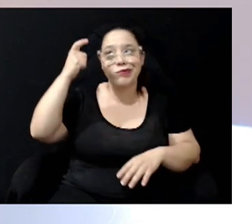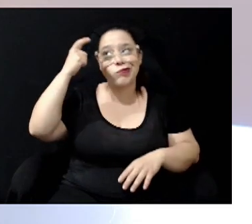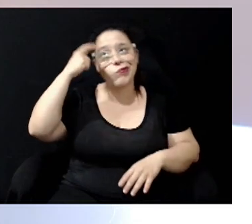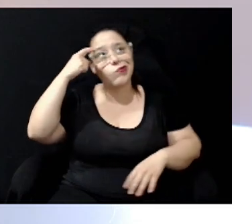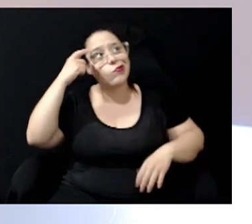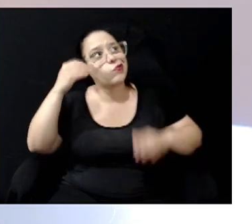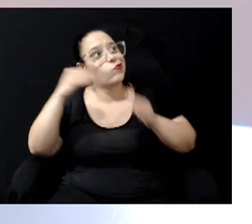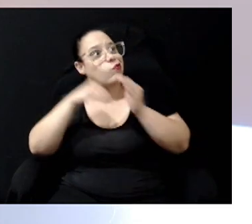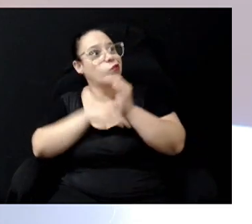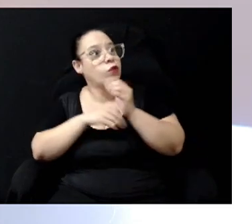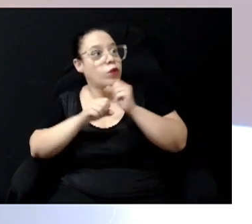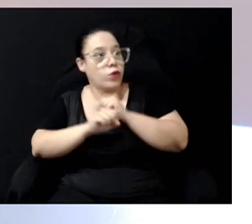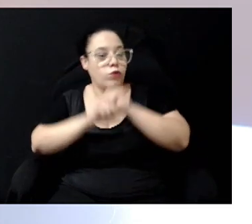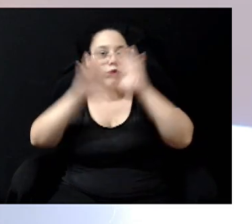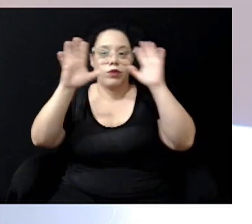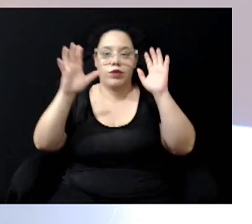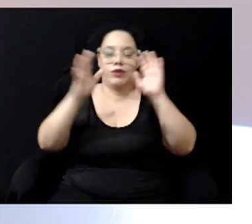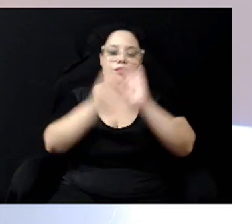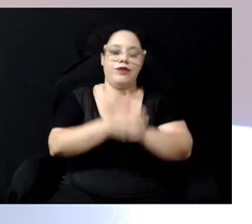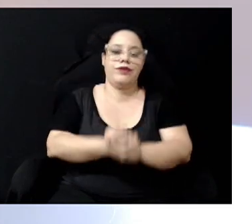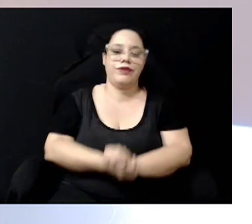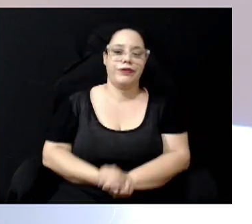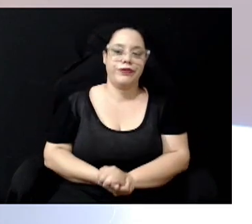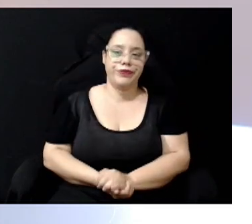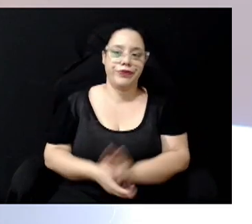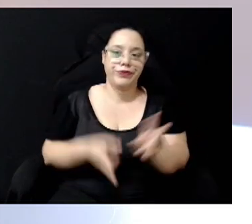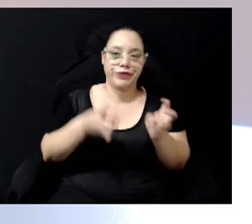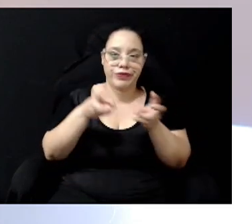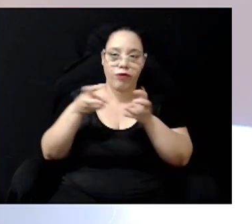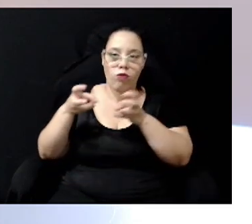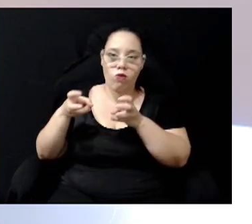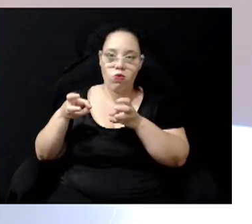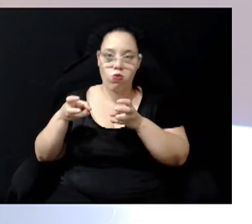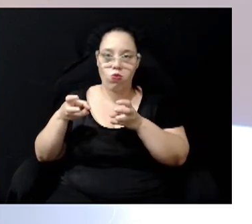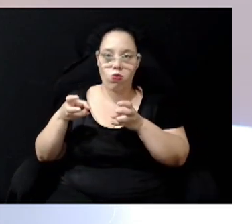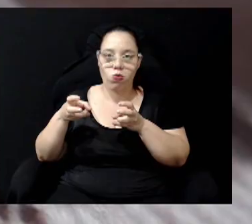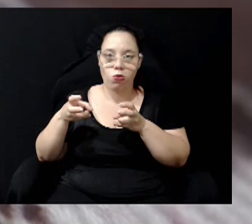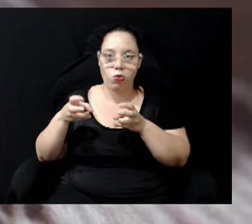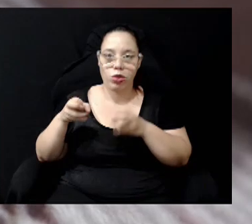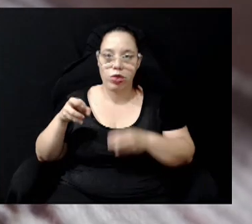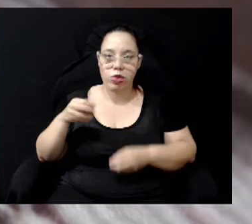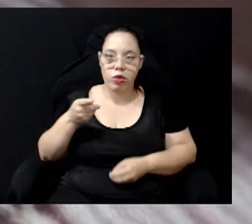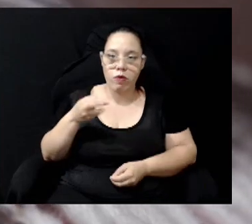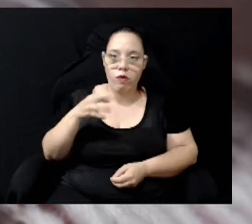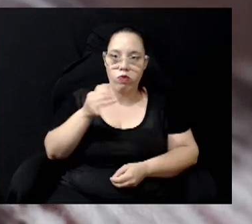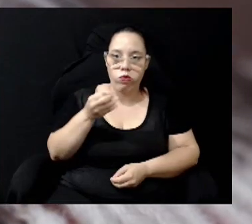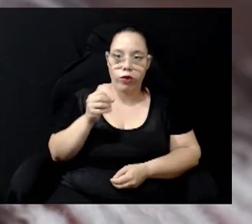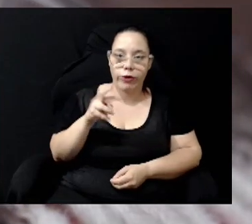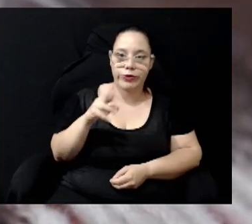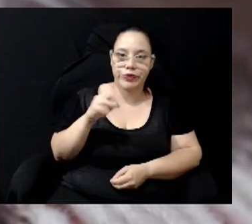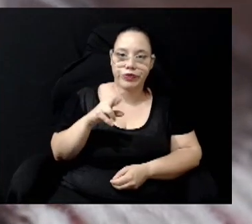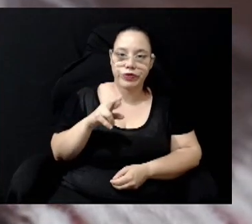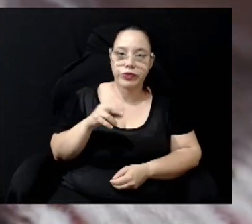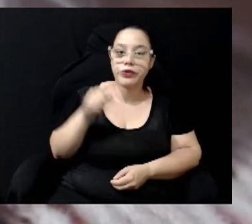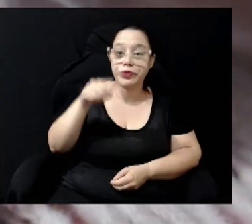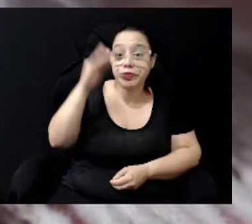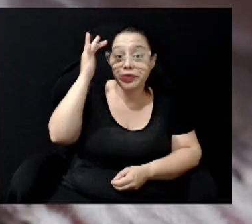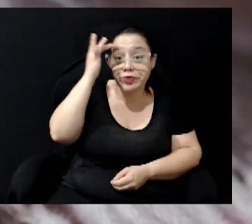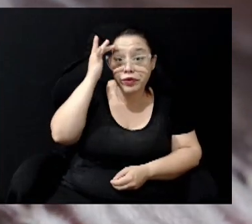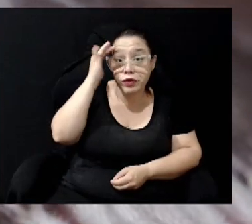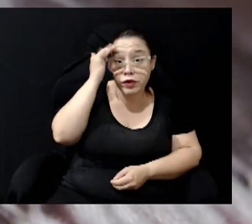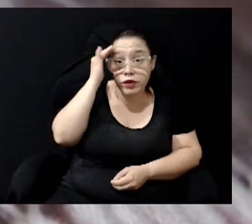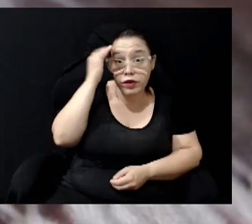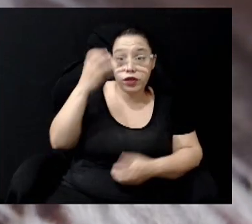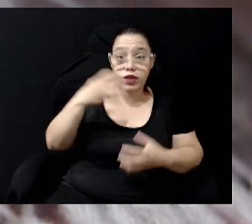claro para a pessoa que está observando tudo isso, que no caso da constelação animal é o tutor. Você sabia que as emoções